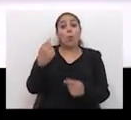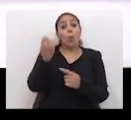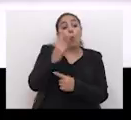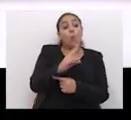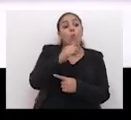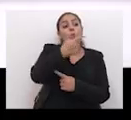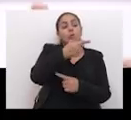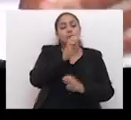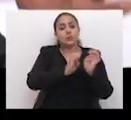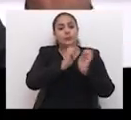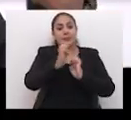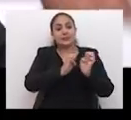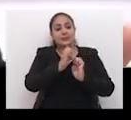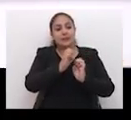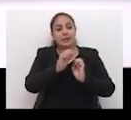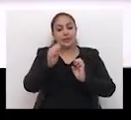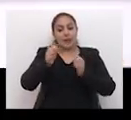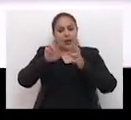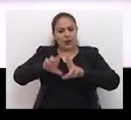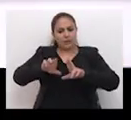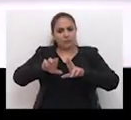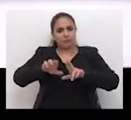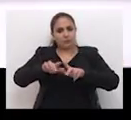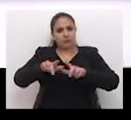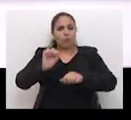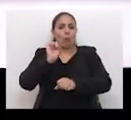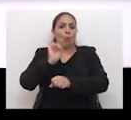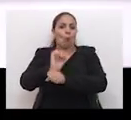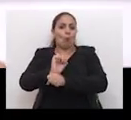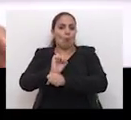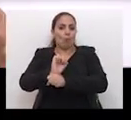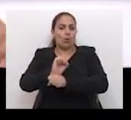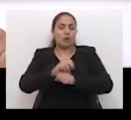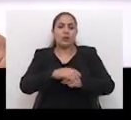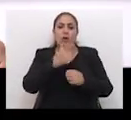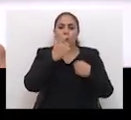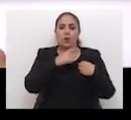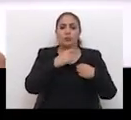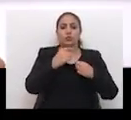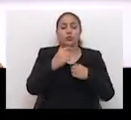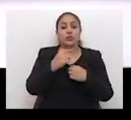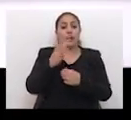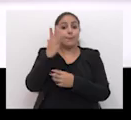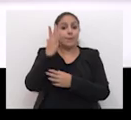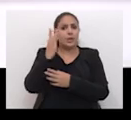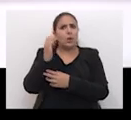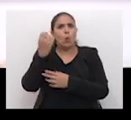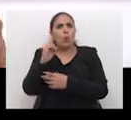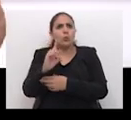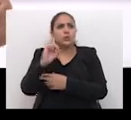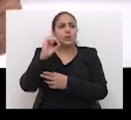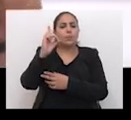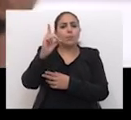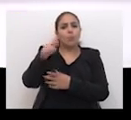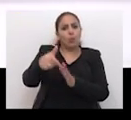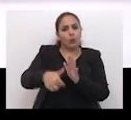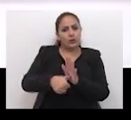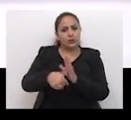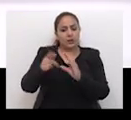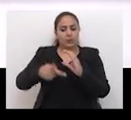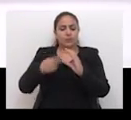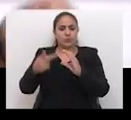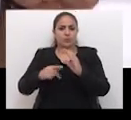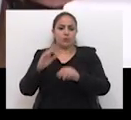outra empresa para que aquela grande área não fique ociosa e o Legislativo amanhã depois não seja culpado, que foi a culpa